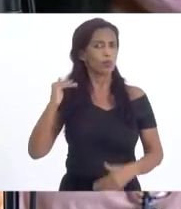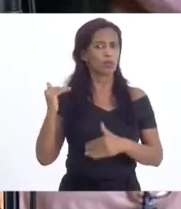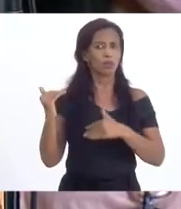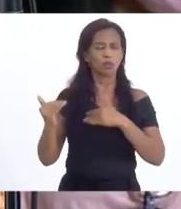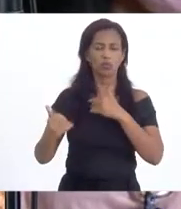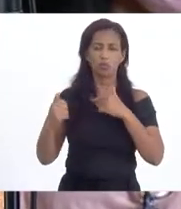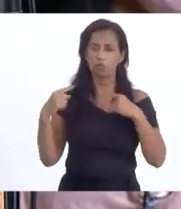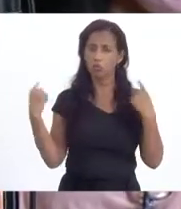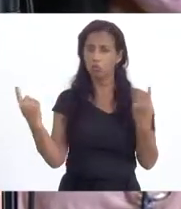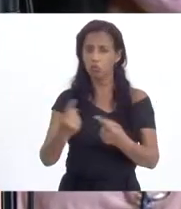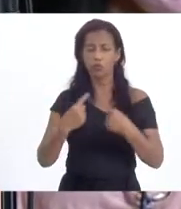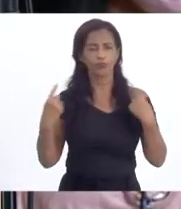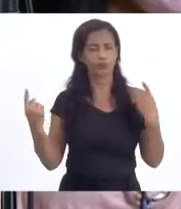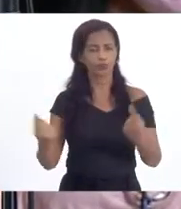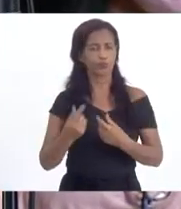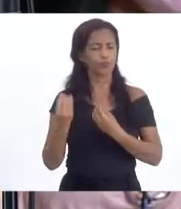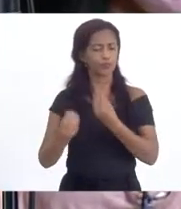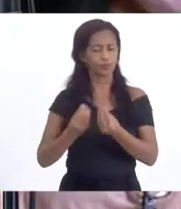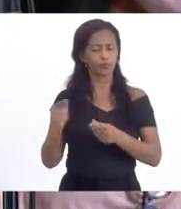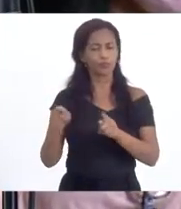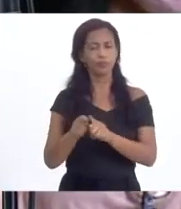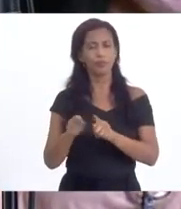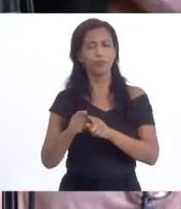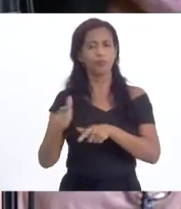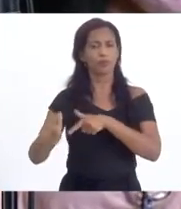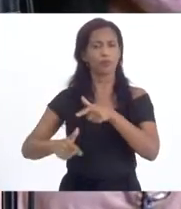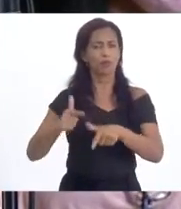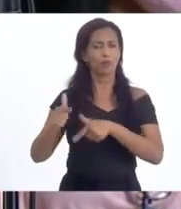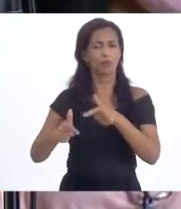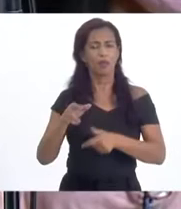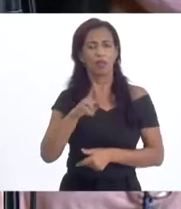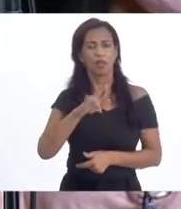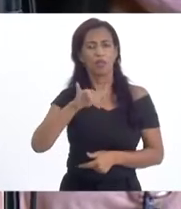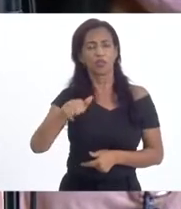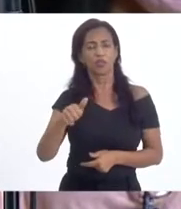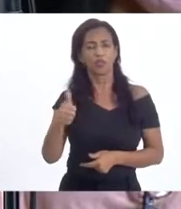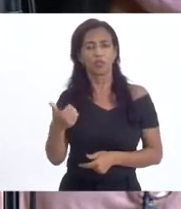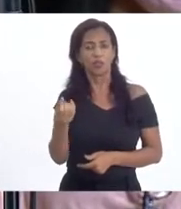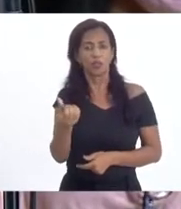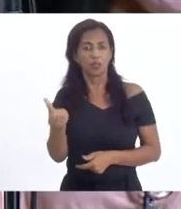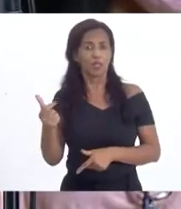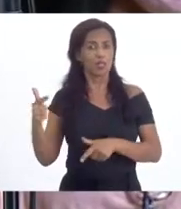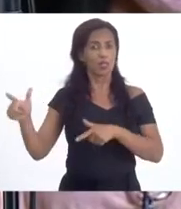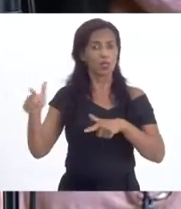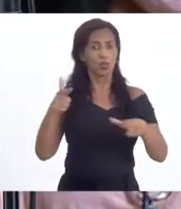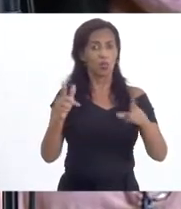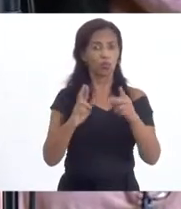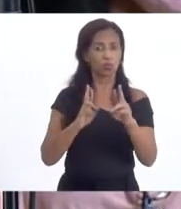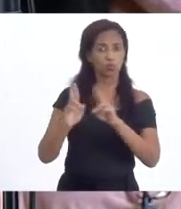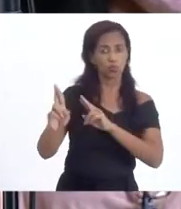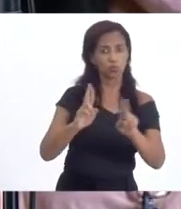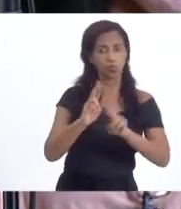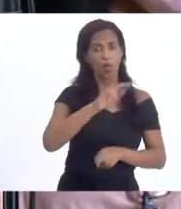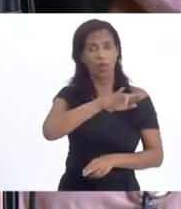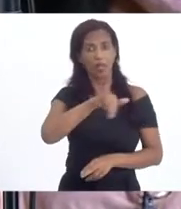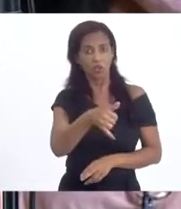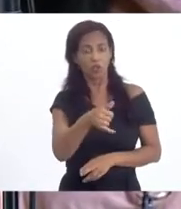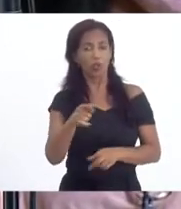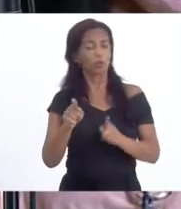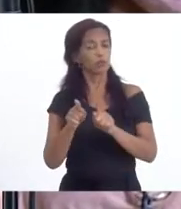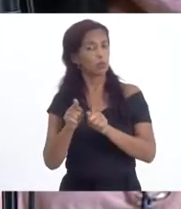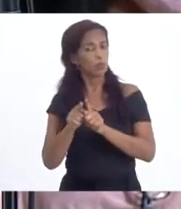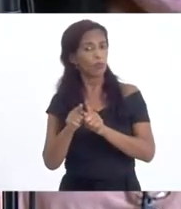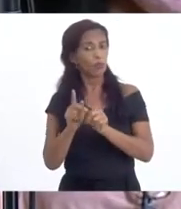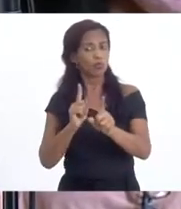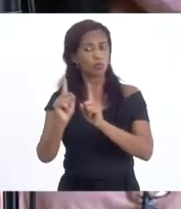região. Trabalhar também, como foi colocado pelo Navega, a possibilidade da RJ-106, entre outras RJ, que são importantes para o